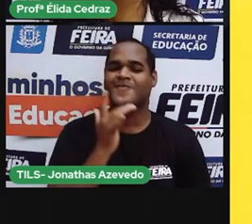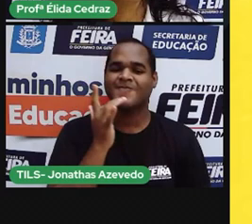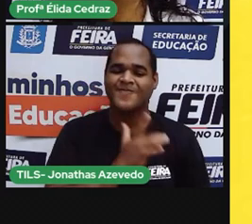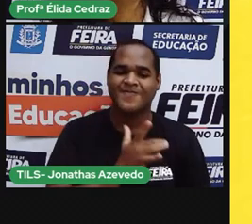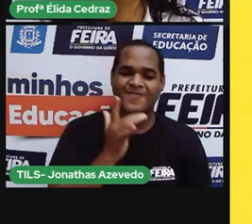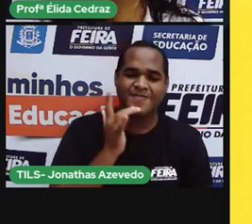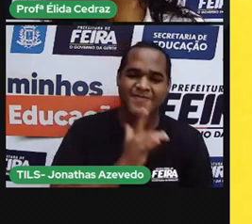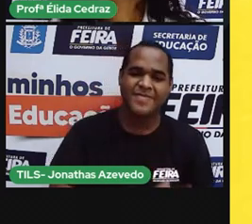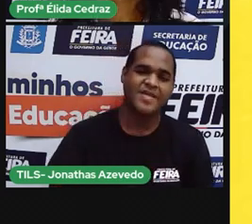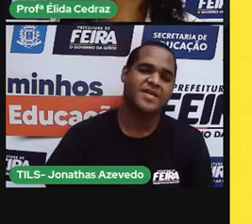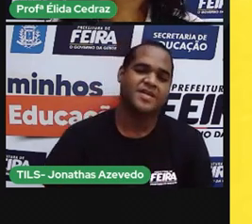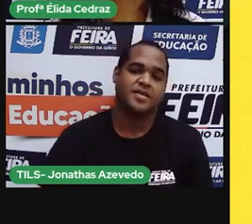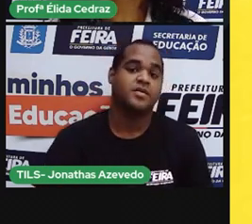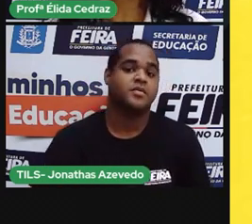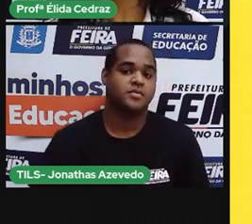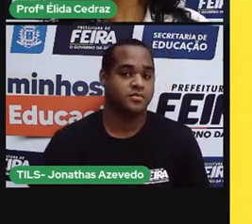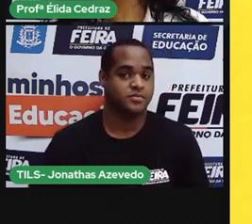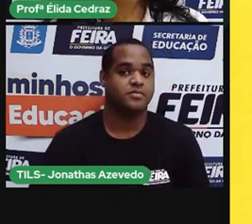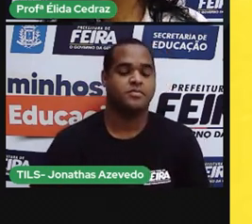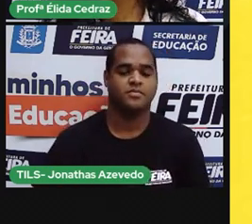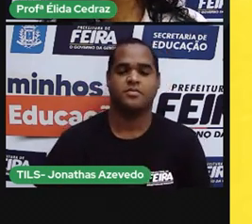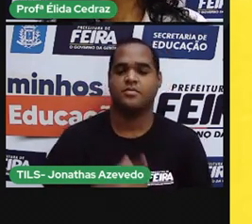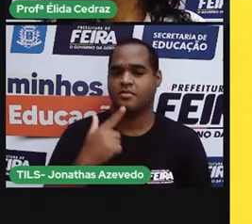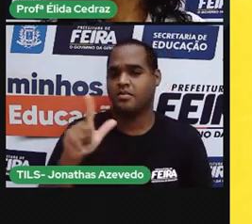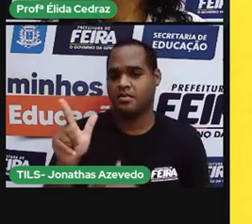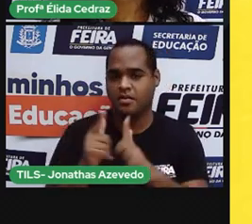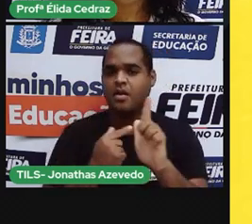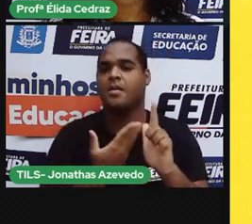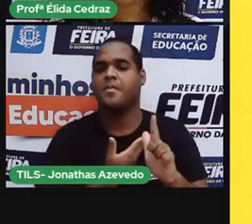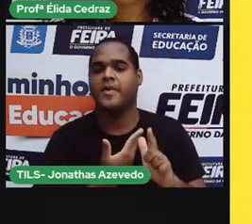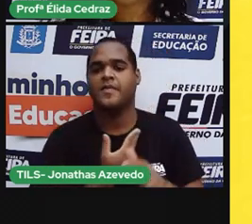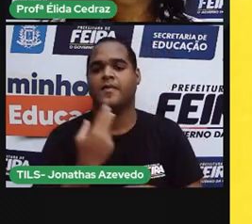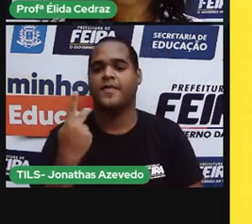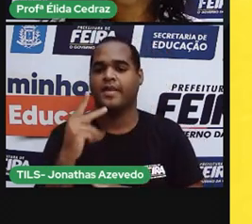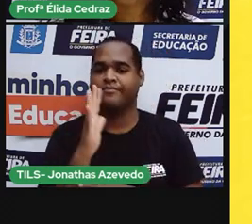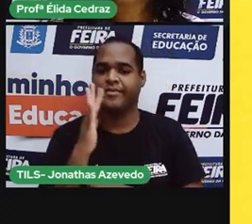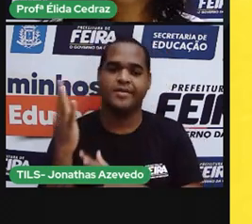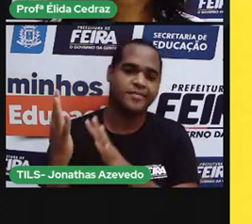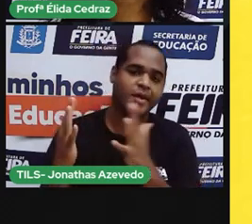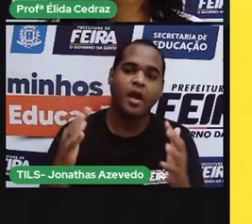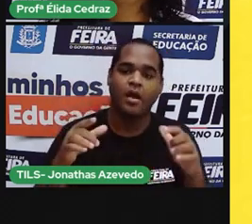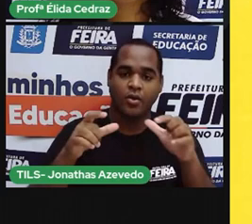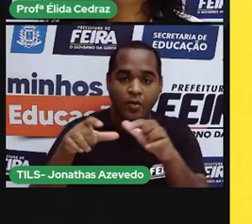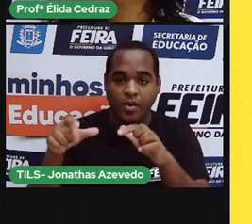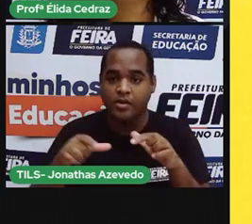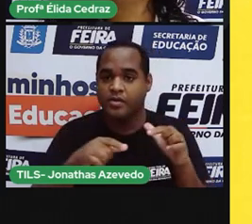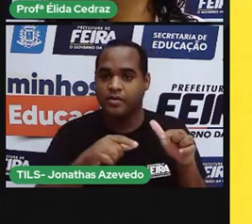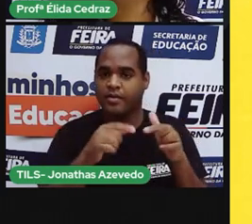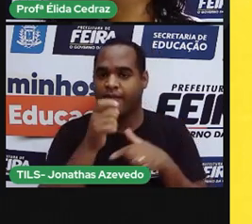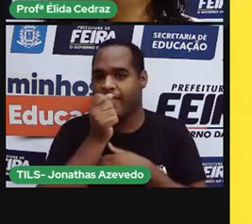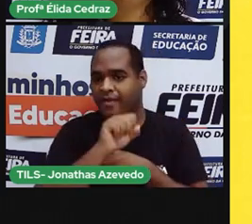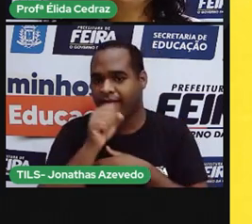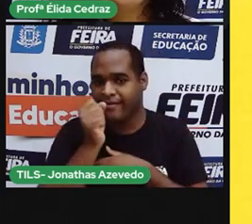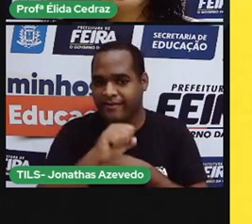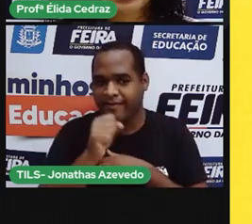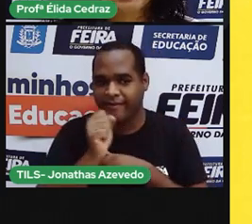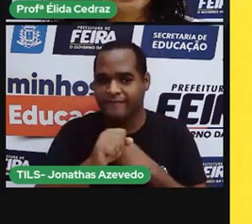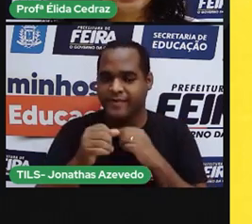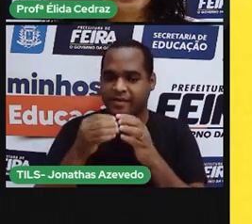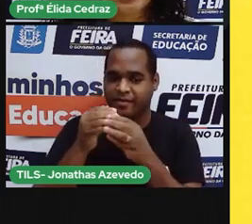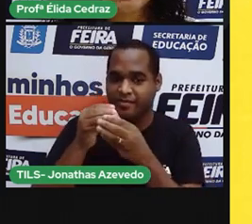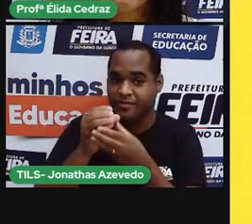Que delícia! Os quatro amigos da pracinha foram juntos tomar sorvete